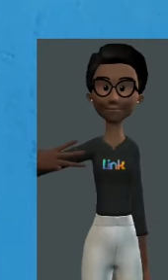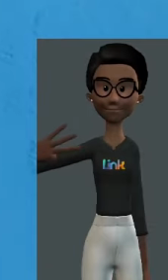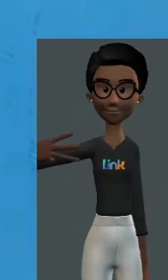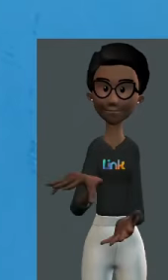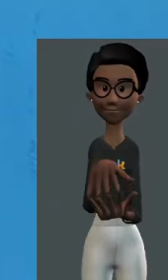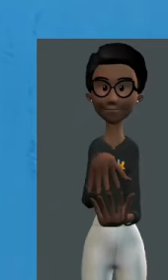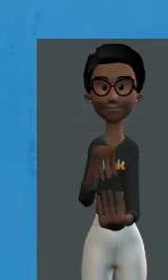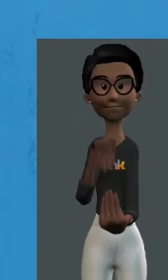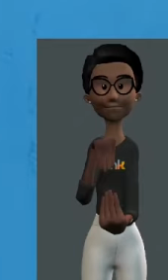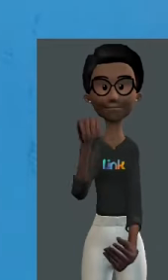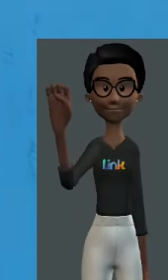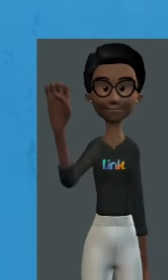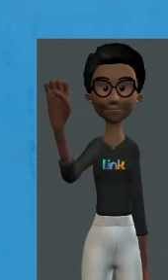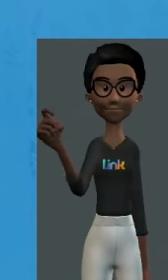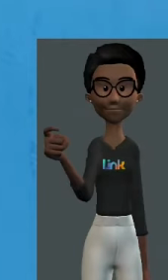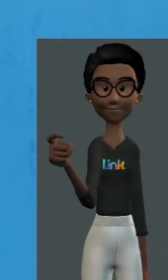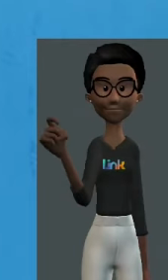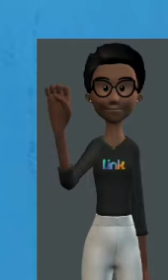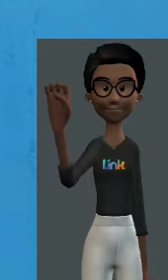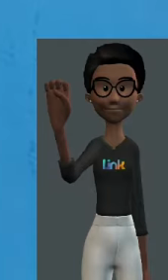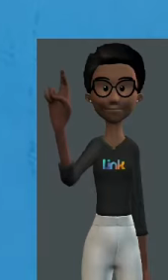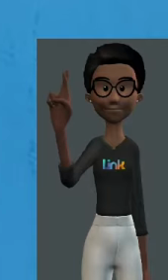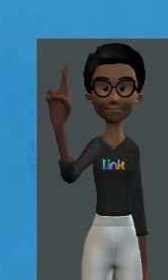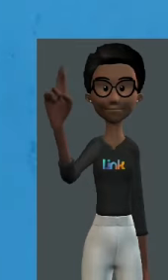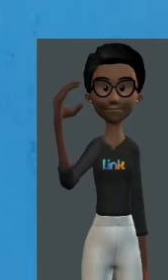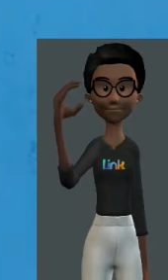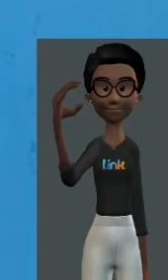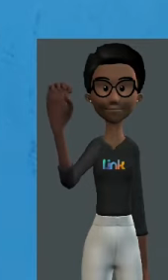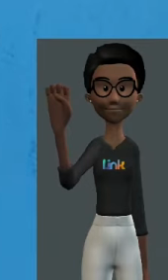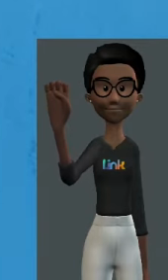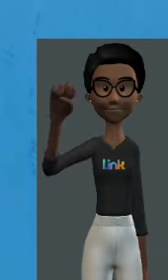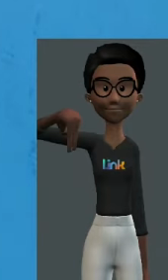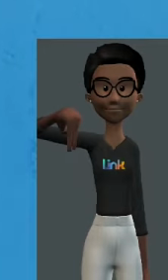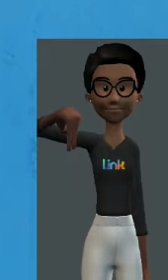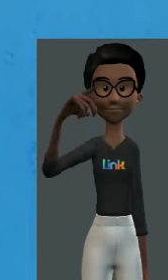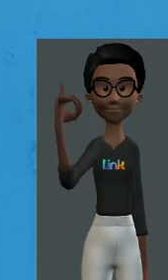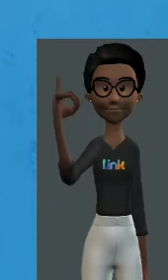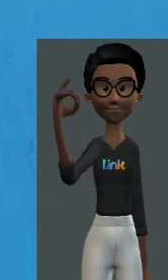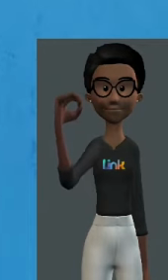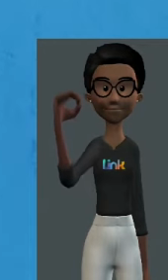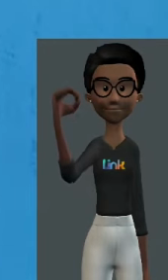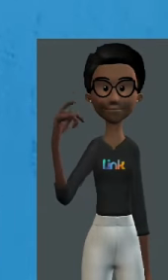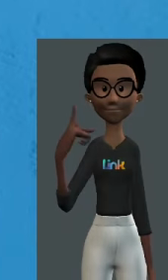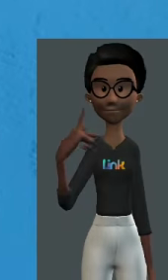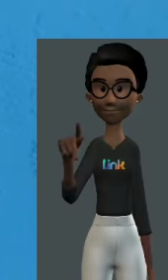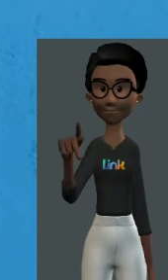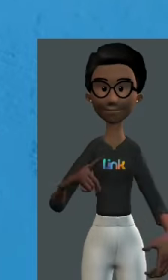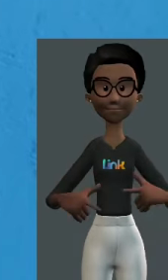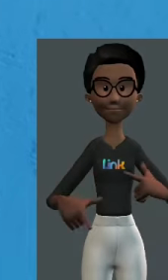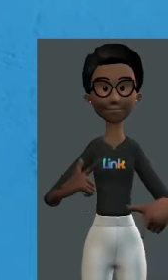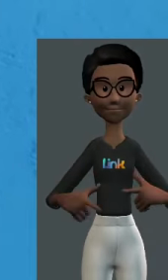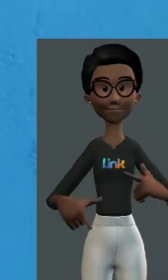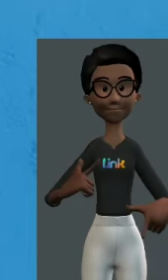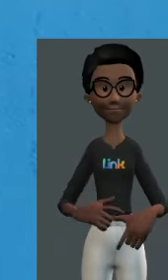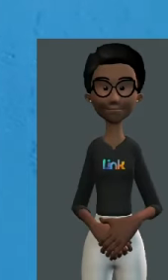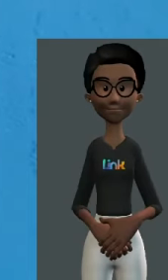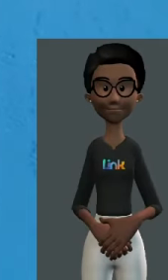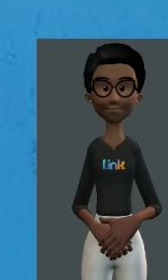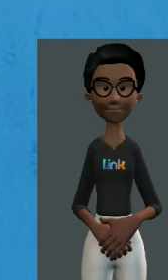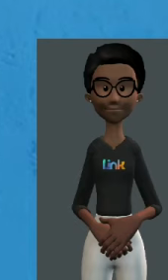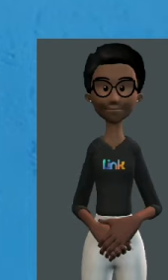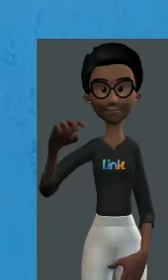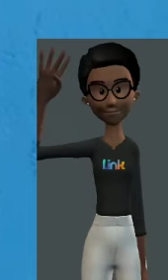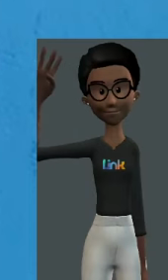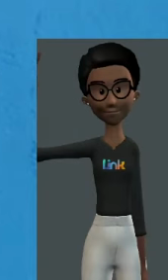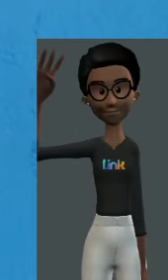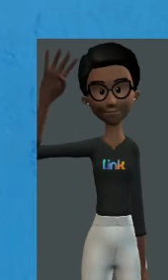isso com base no conhecimento da pessoa em matemática. Quanto melhor for a pessoa em matemática, mais voz na